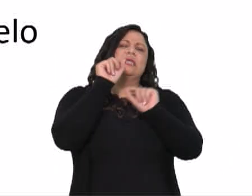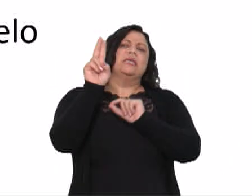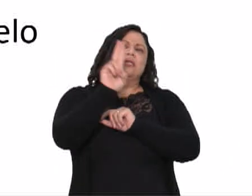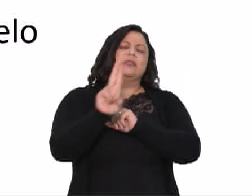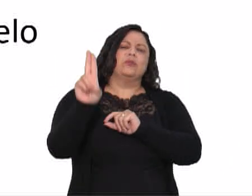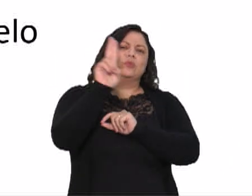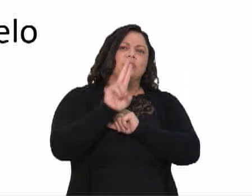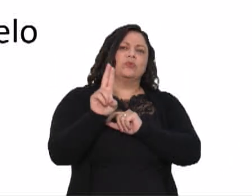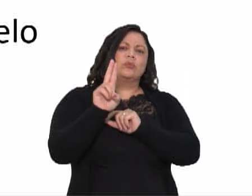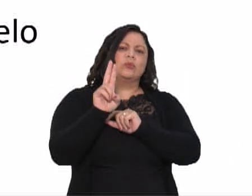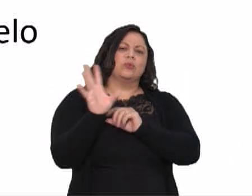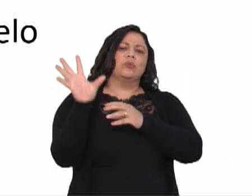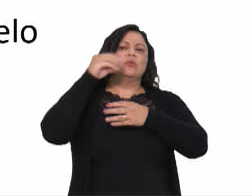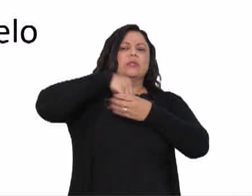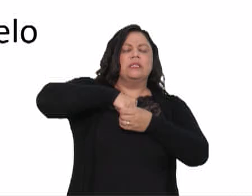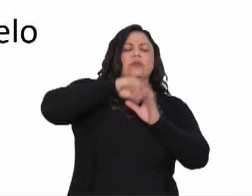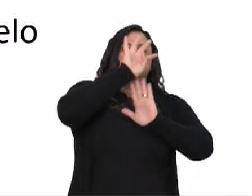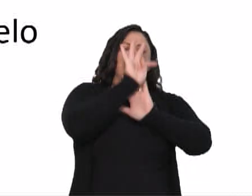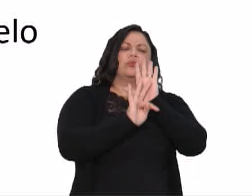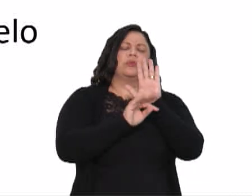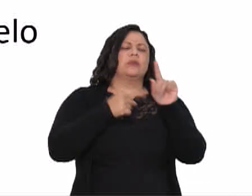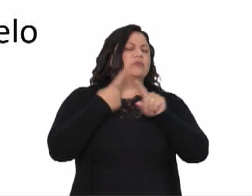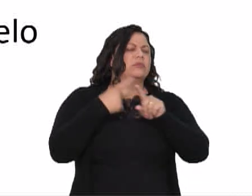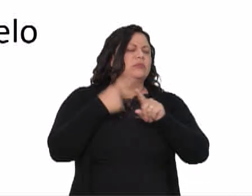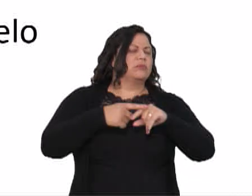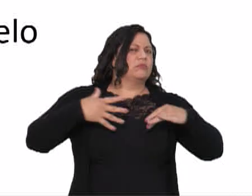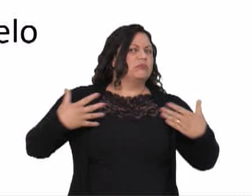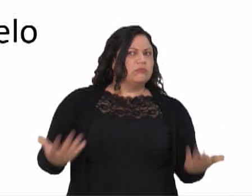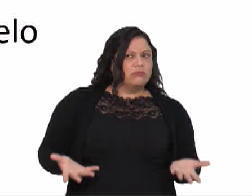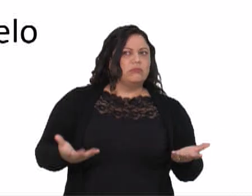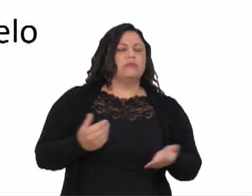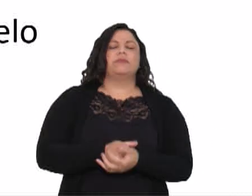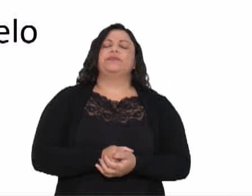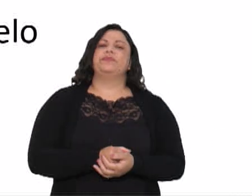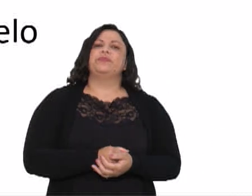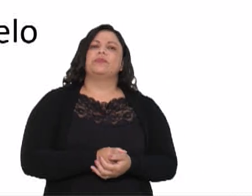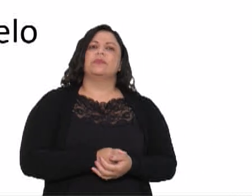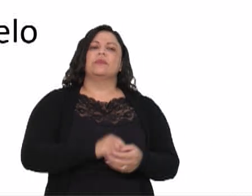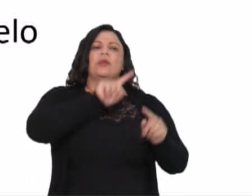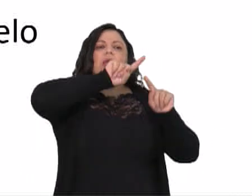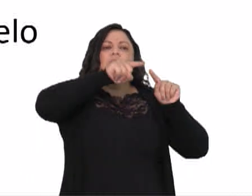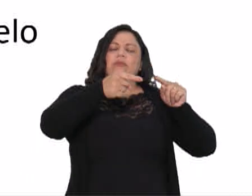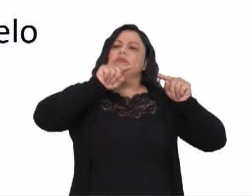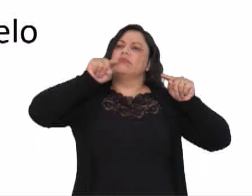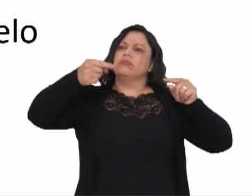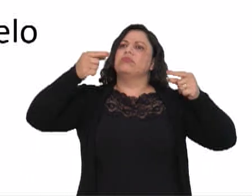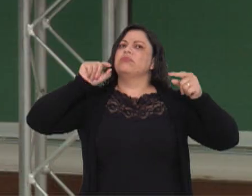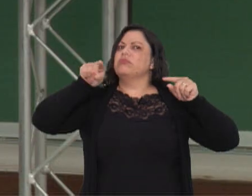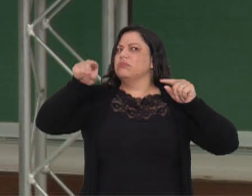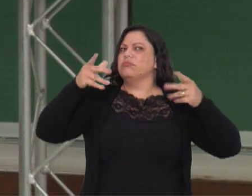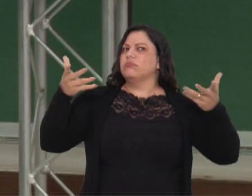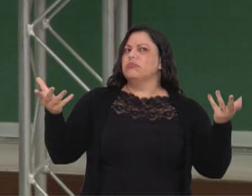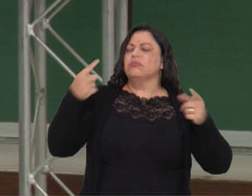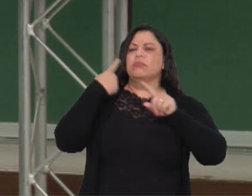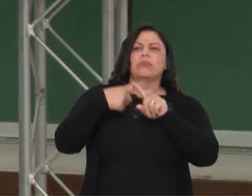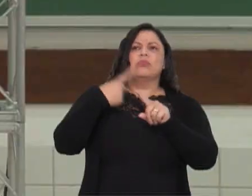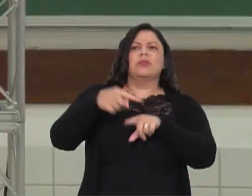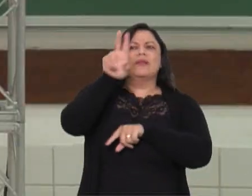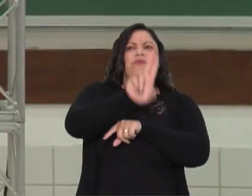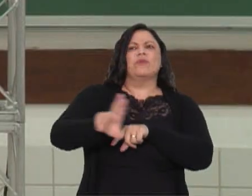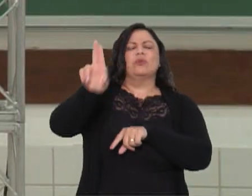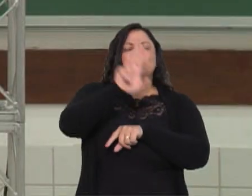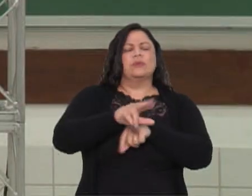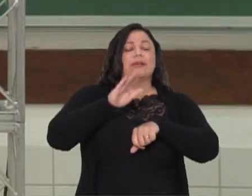texto? Ok? Pense, quais os pontos que apareceram aqui? E por que eles foram usados?